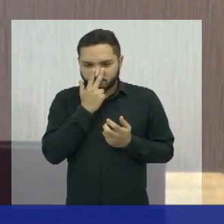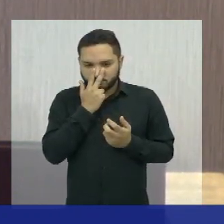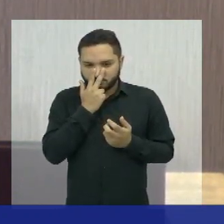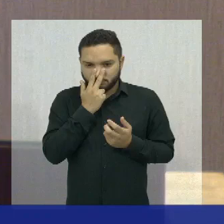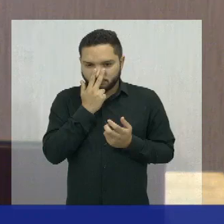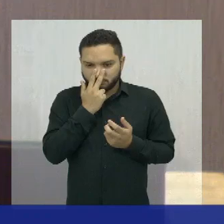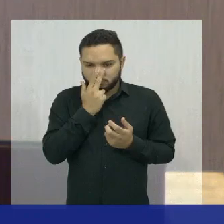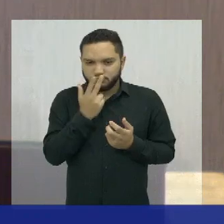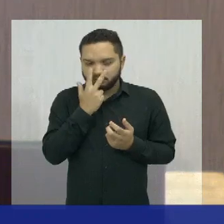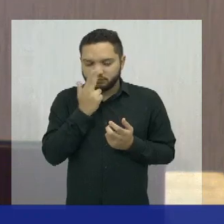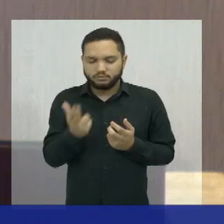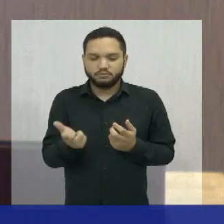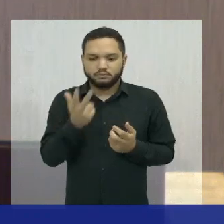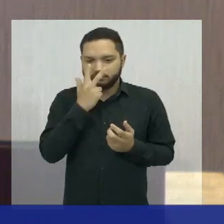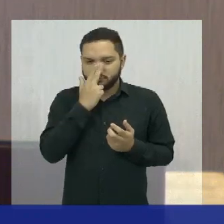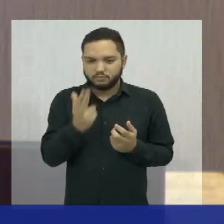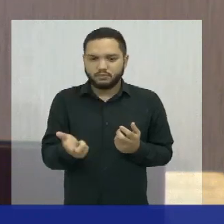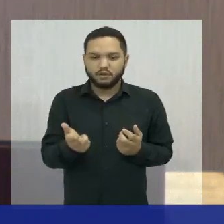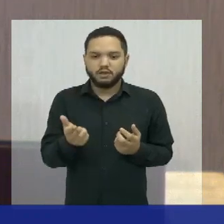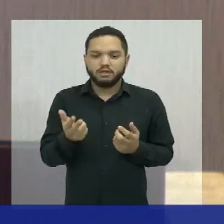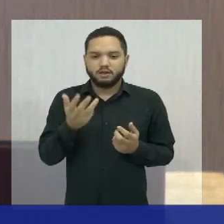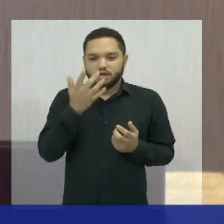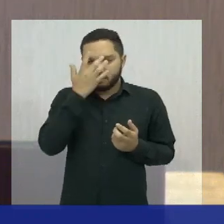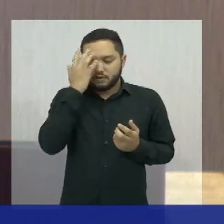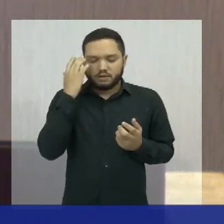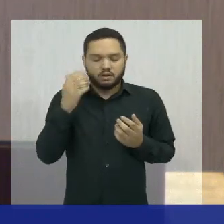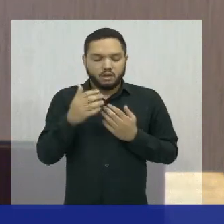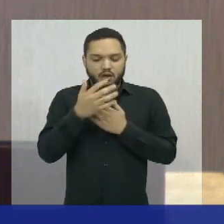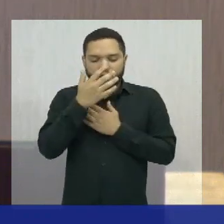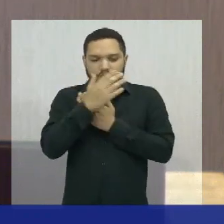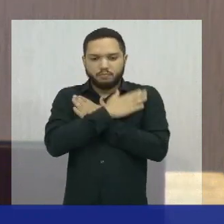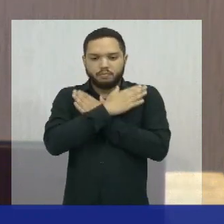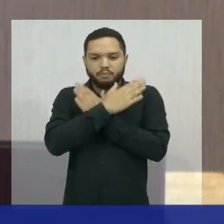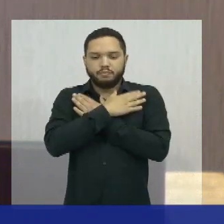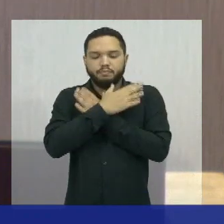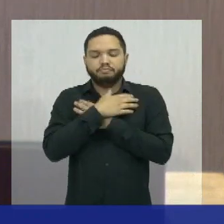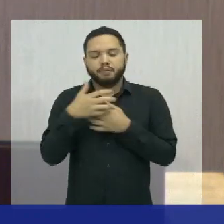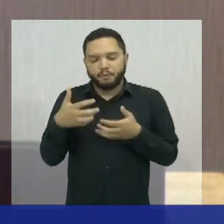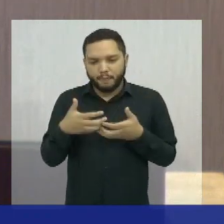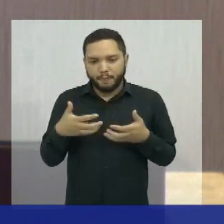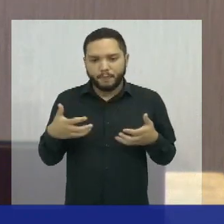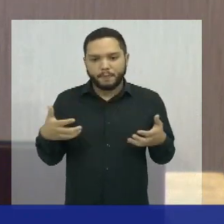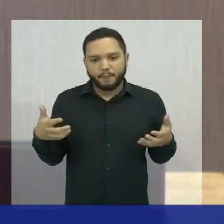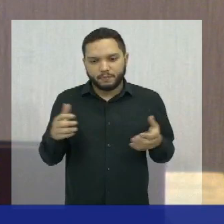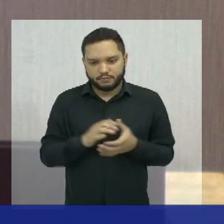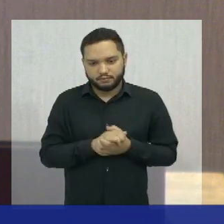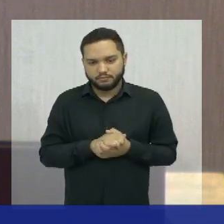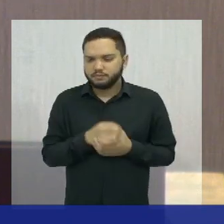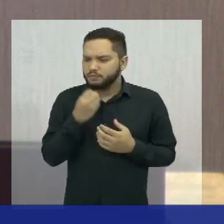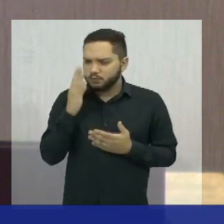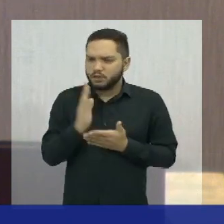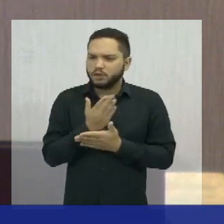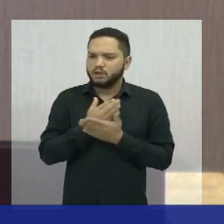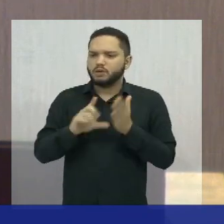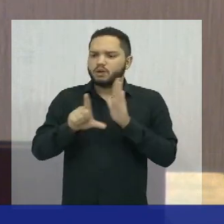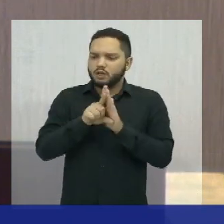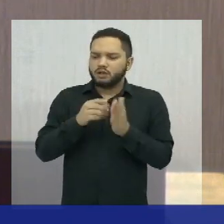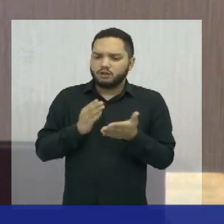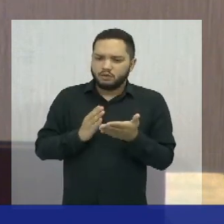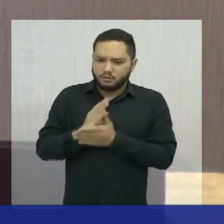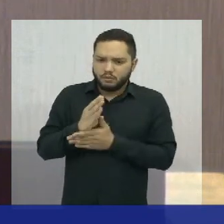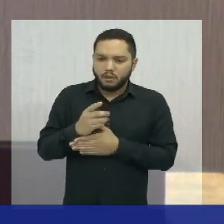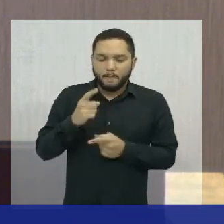locais de trabalho. A população até acha boa algumas leis aprovadas, porque pensa que vão